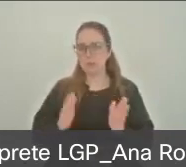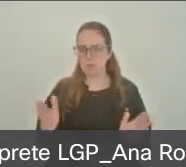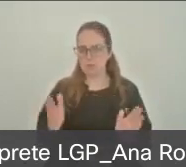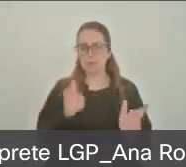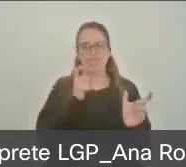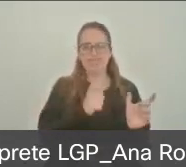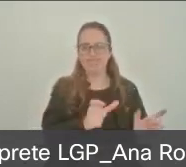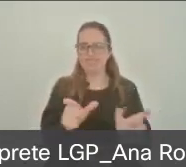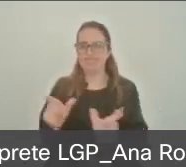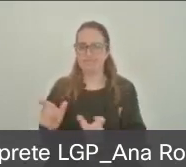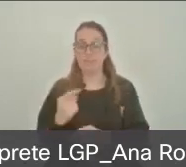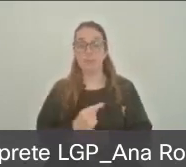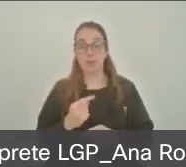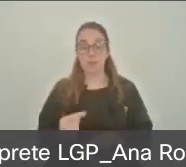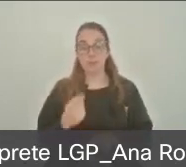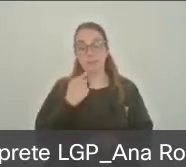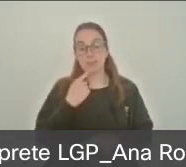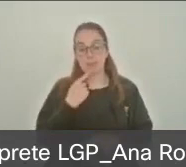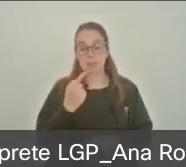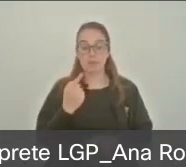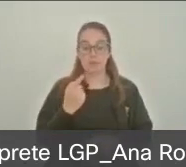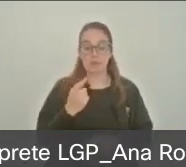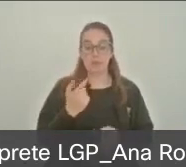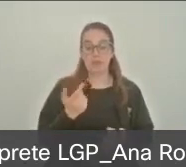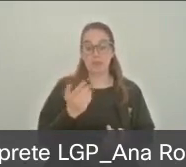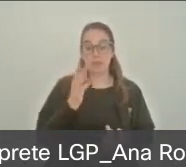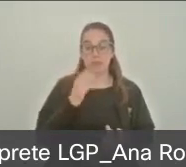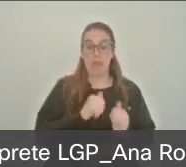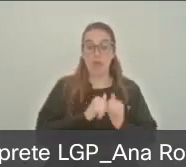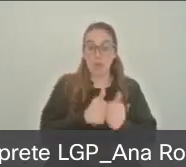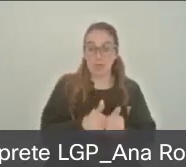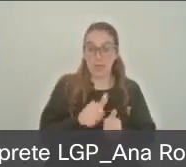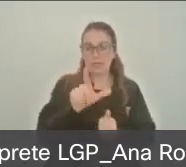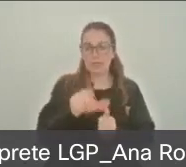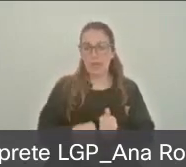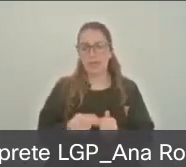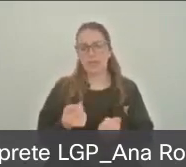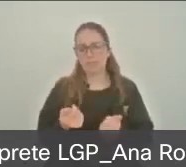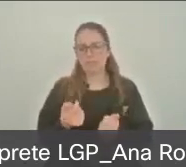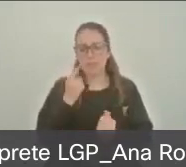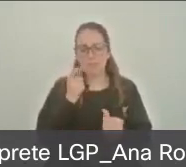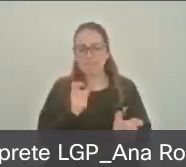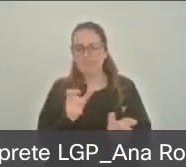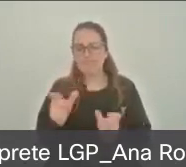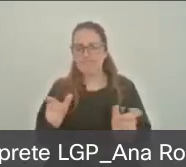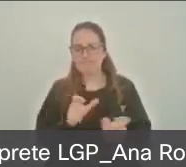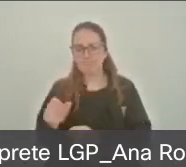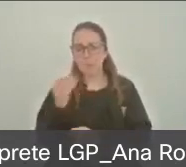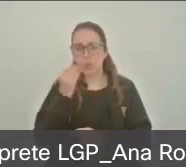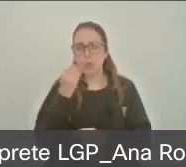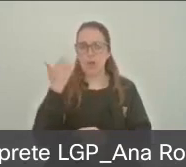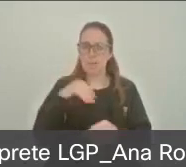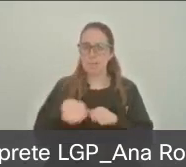monitorização, ou seja, um processo através do qual a ERSE tentou acompanhar e monitorizar as práticas adotadas e